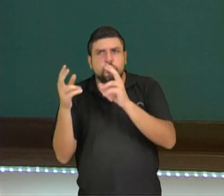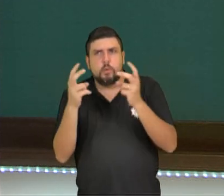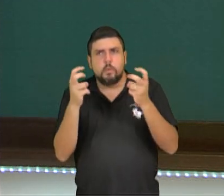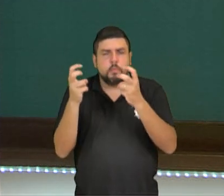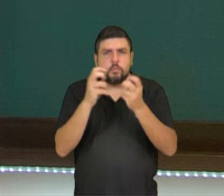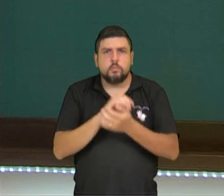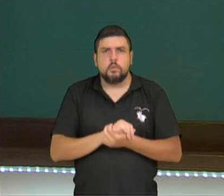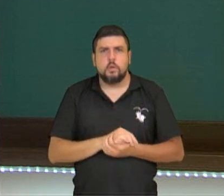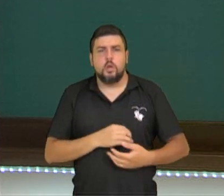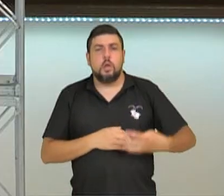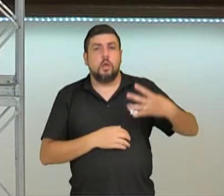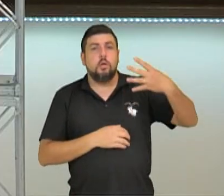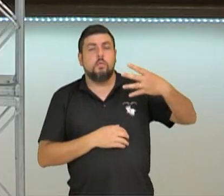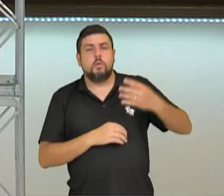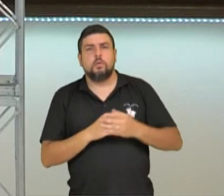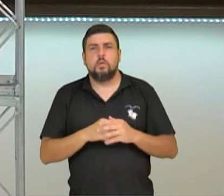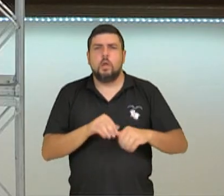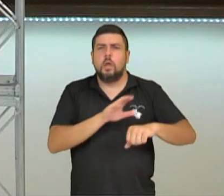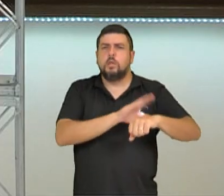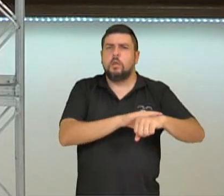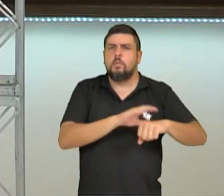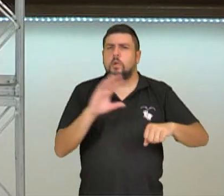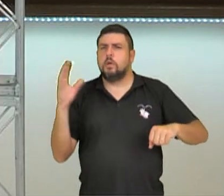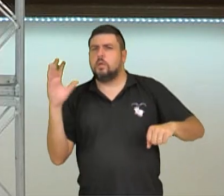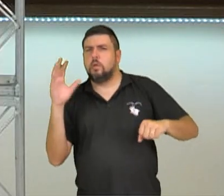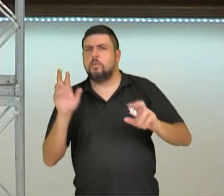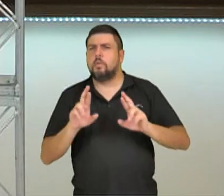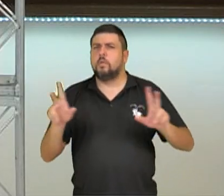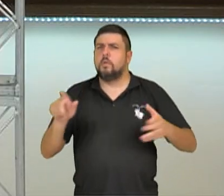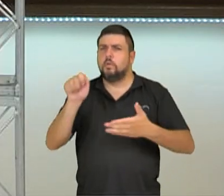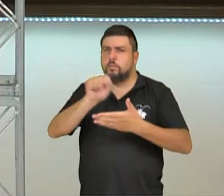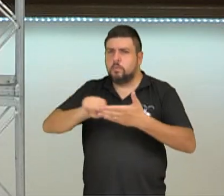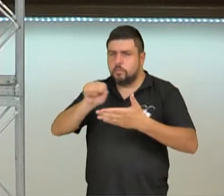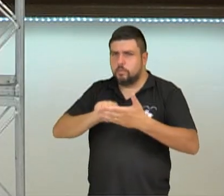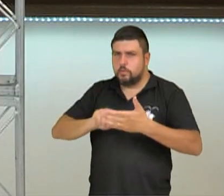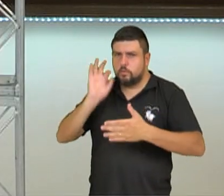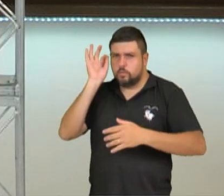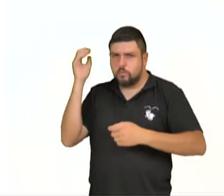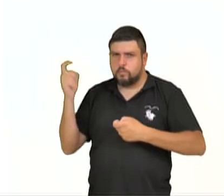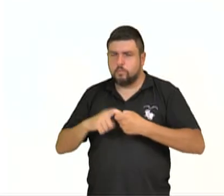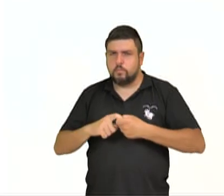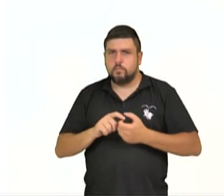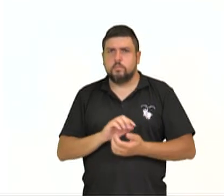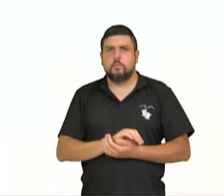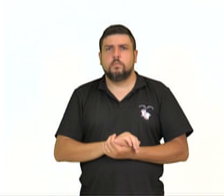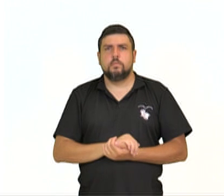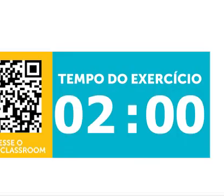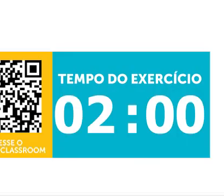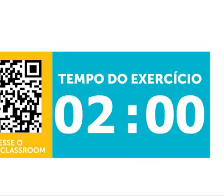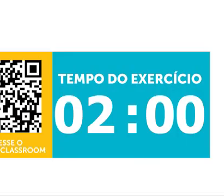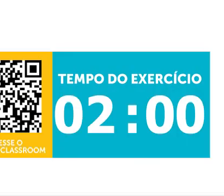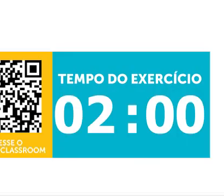4, qual é a diferença entre tempo e clima? Então, responda e a gente já volta para corrigir.